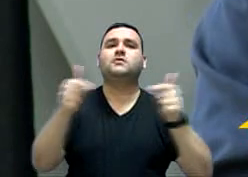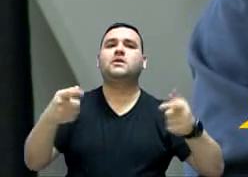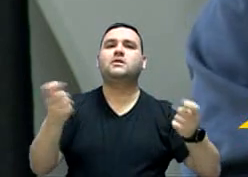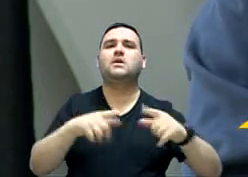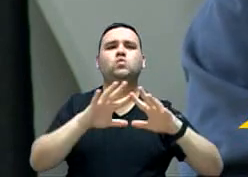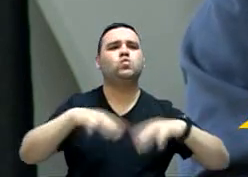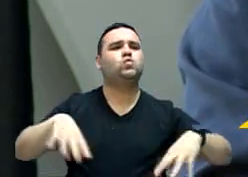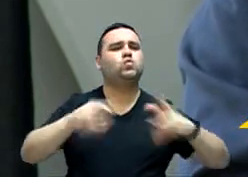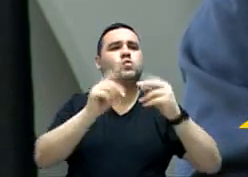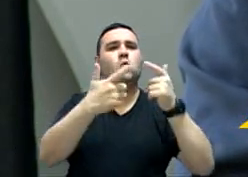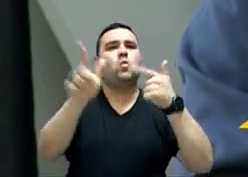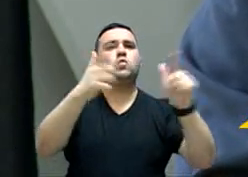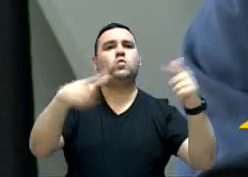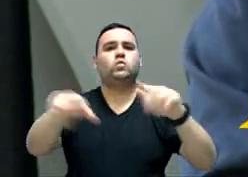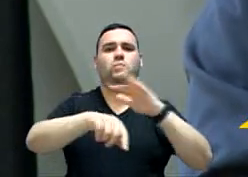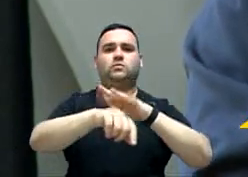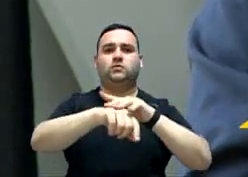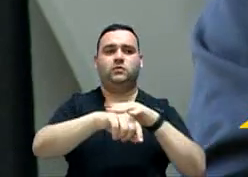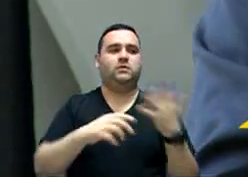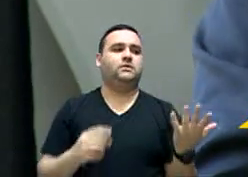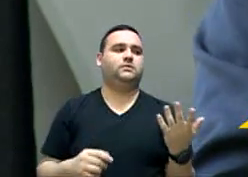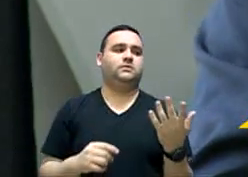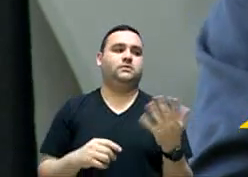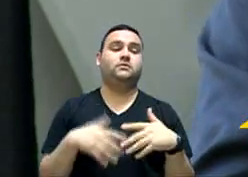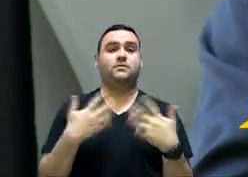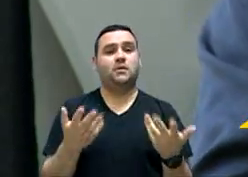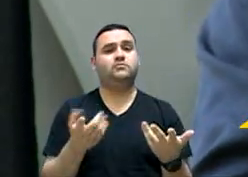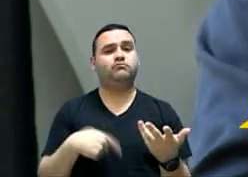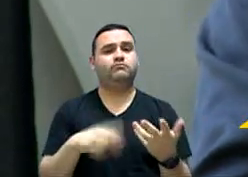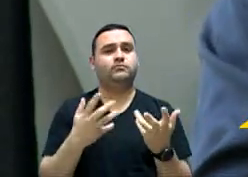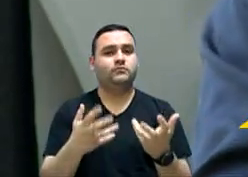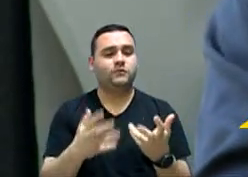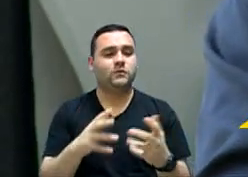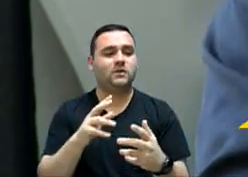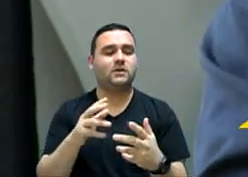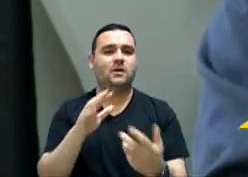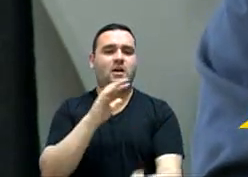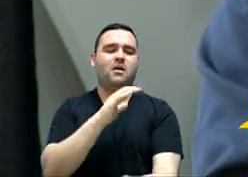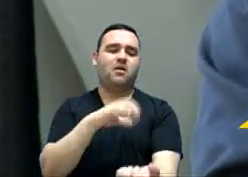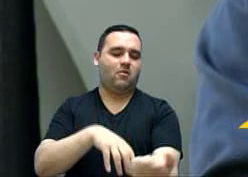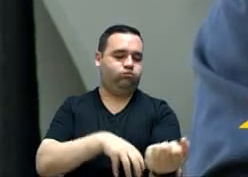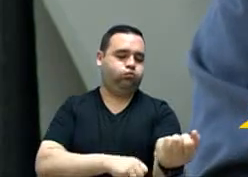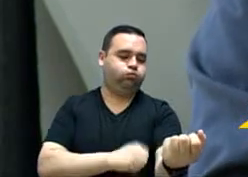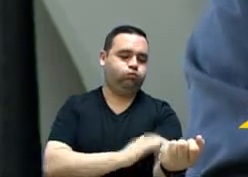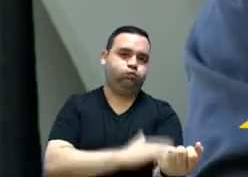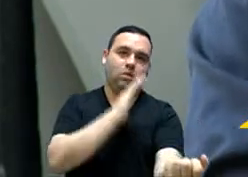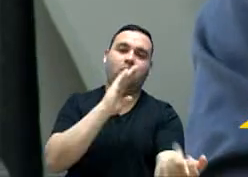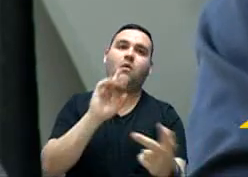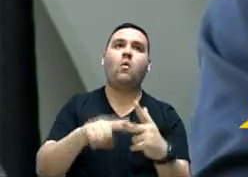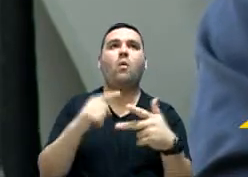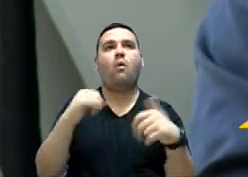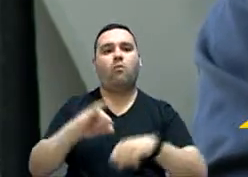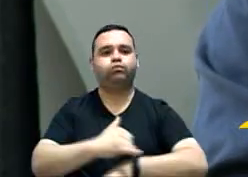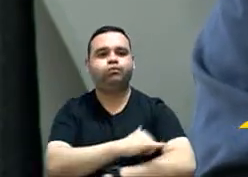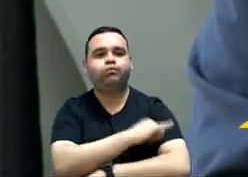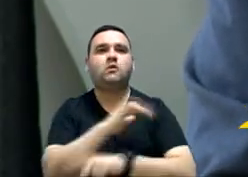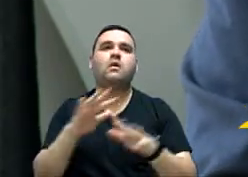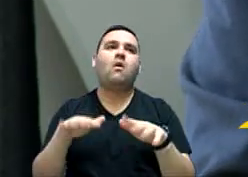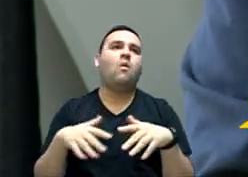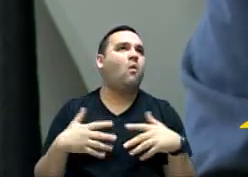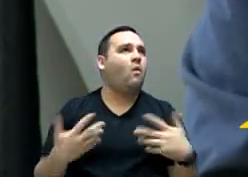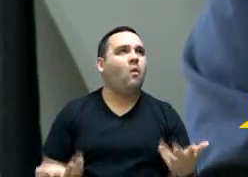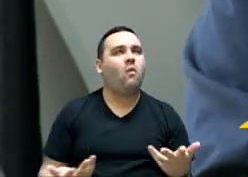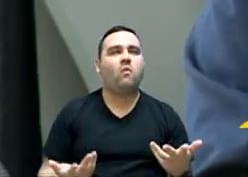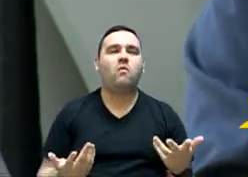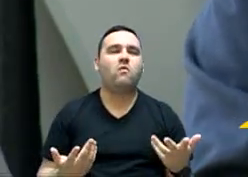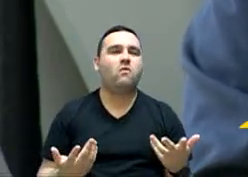para todas as outras doenças. Então, se nós quisermos tratar hipertensão arterial, se quisermos tratar obesidade, se quisermos